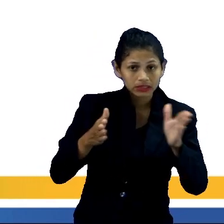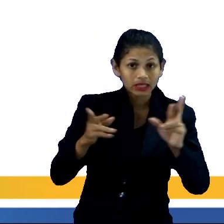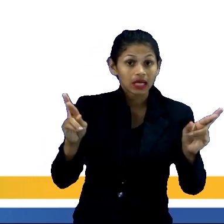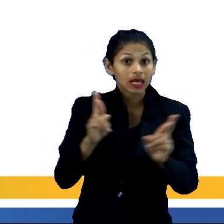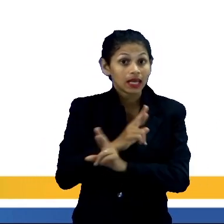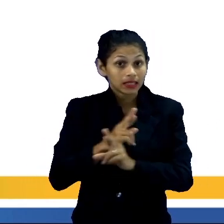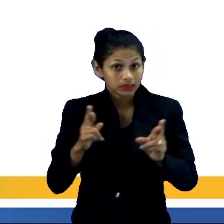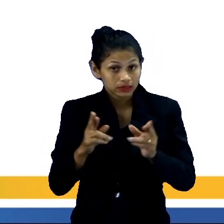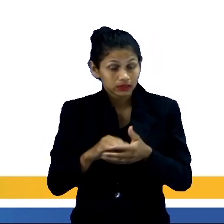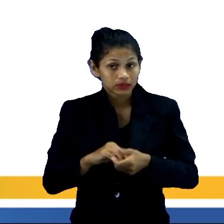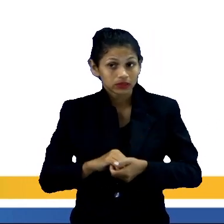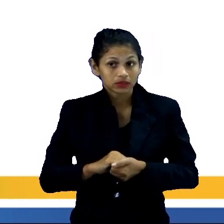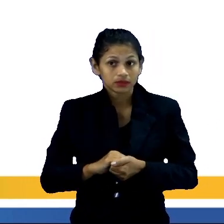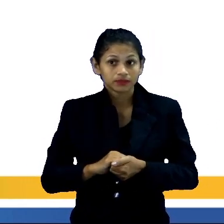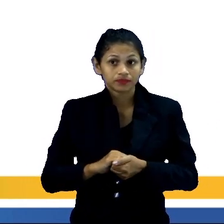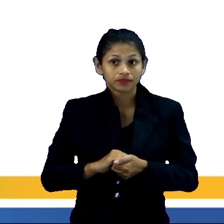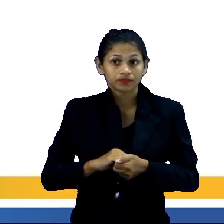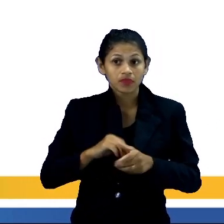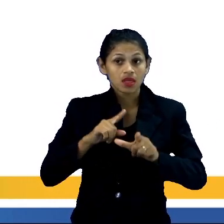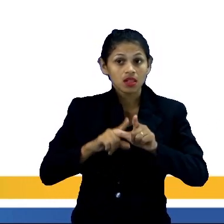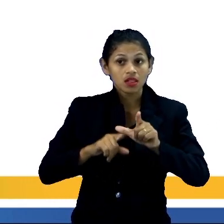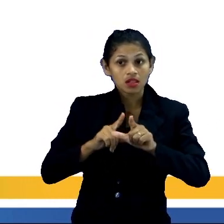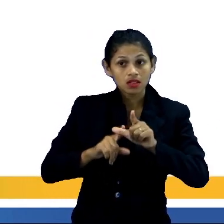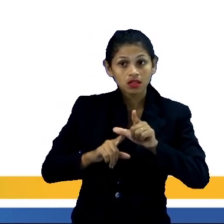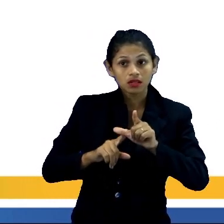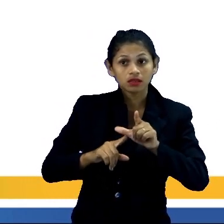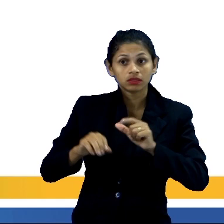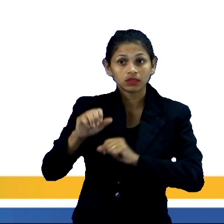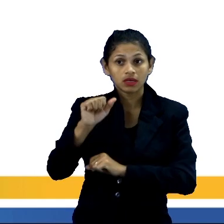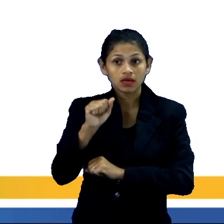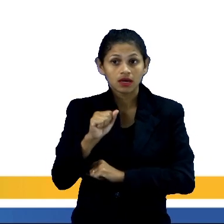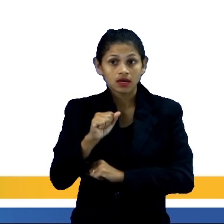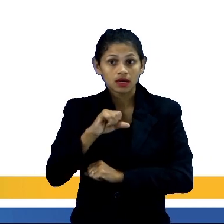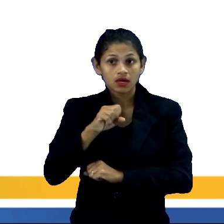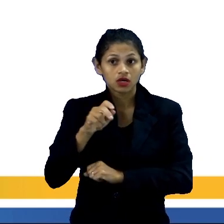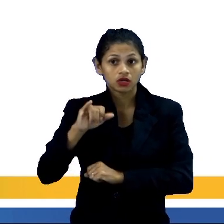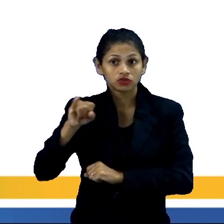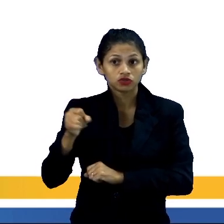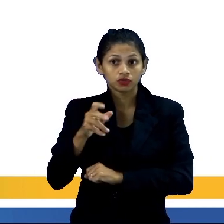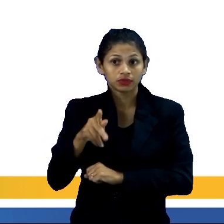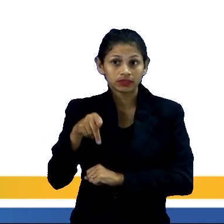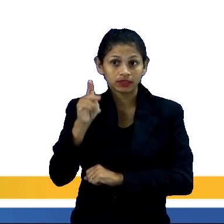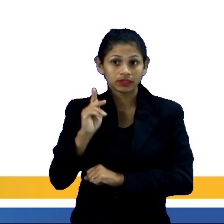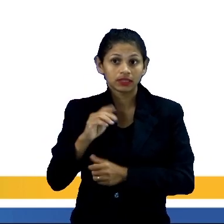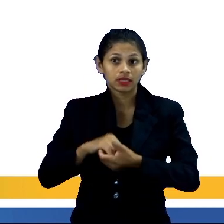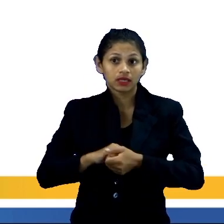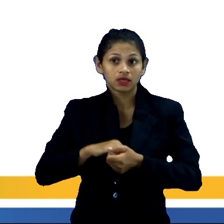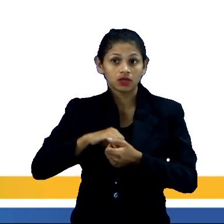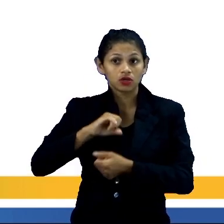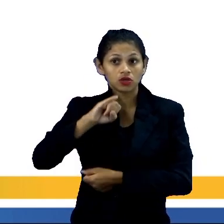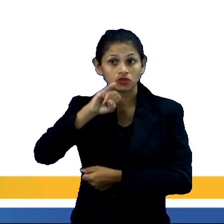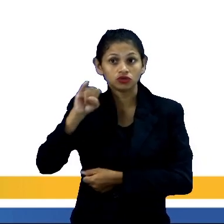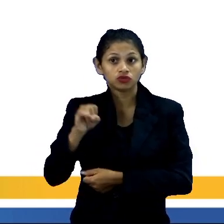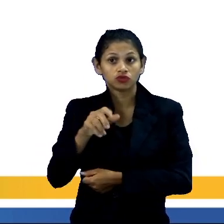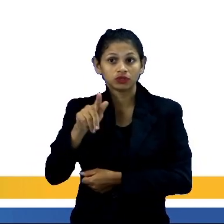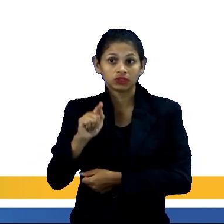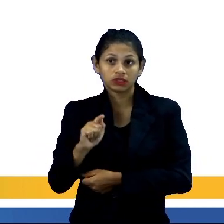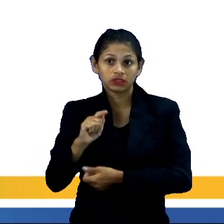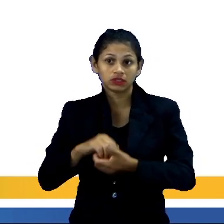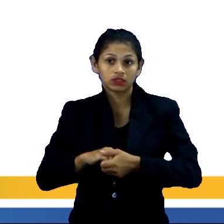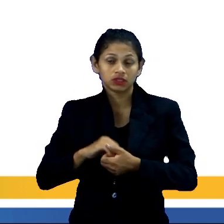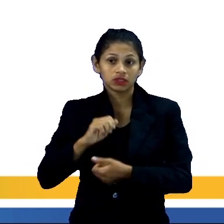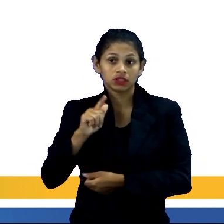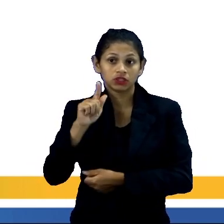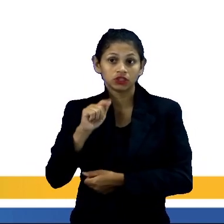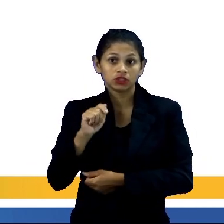A, ao Juscelino Kubitschek. Alternativa B, João Goulart. Alternativa C, Getúlio Vargas. Ou alternativa